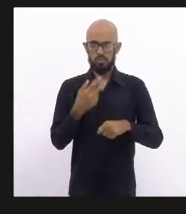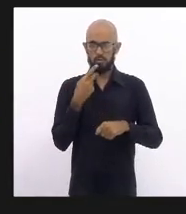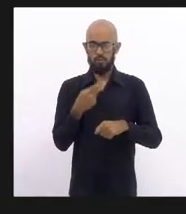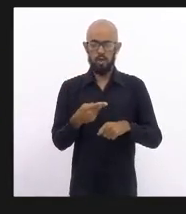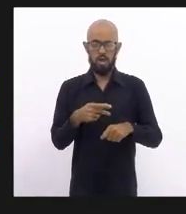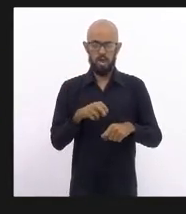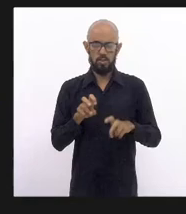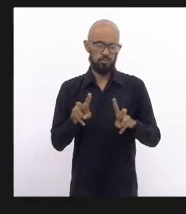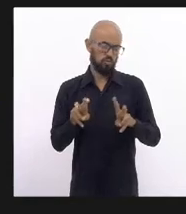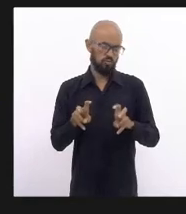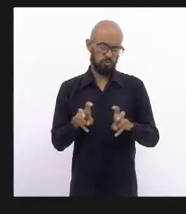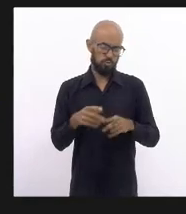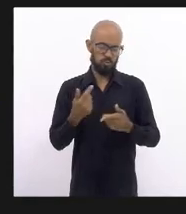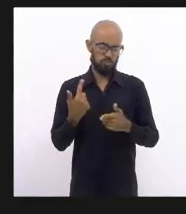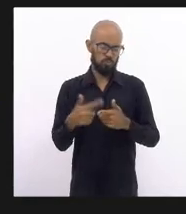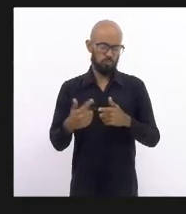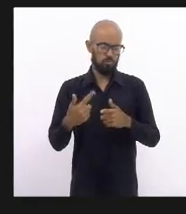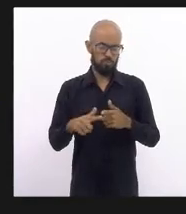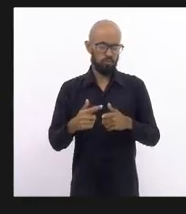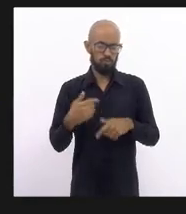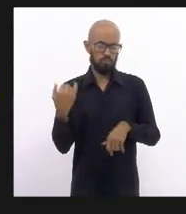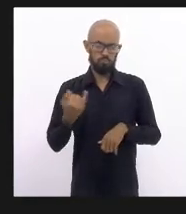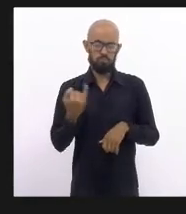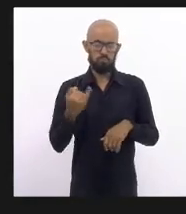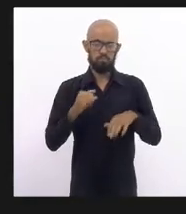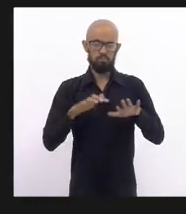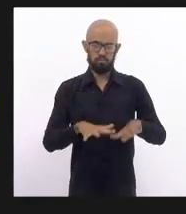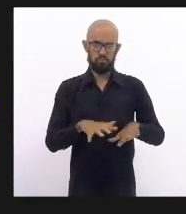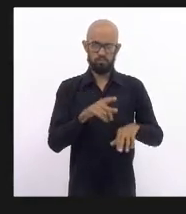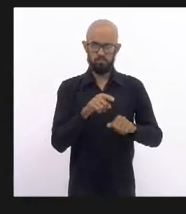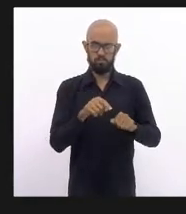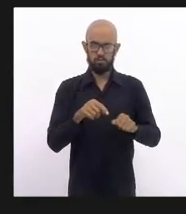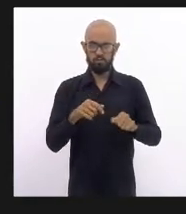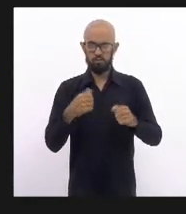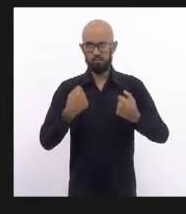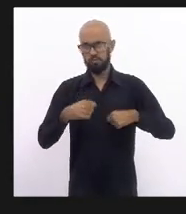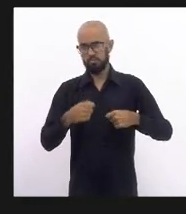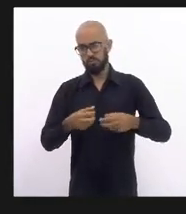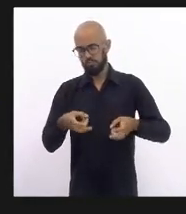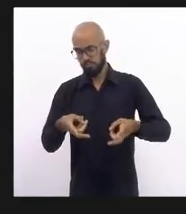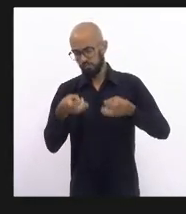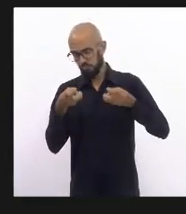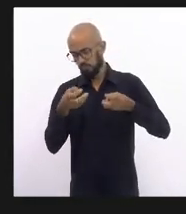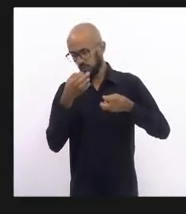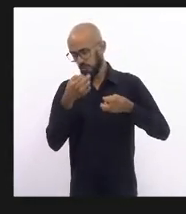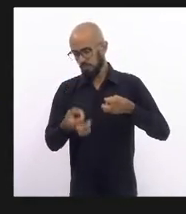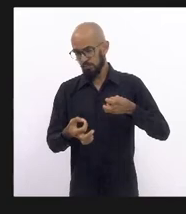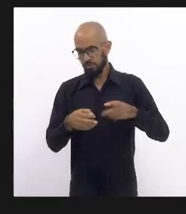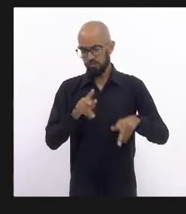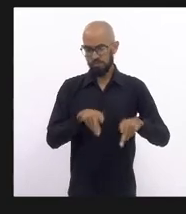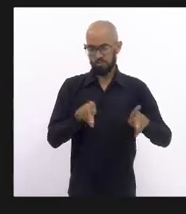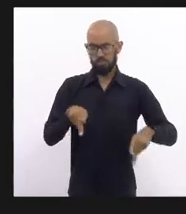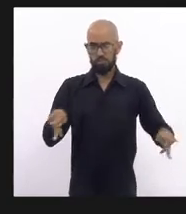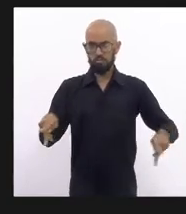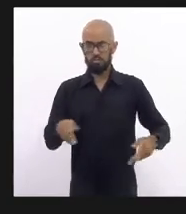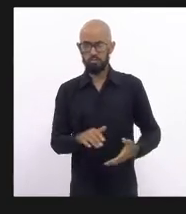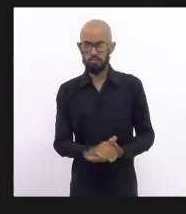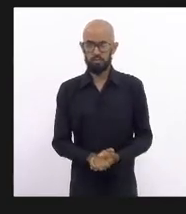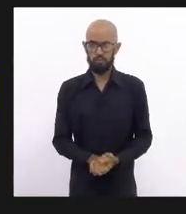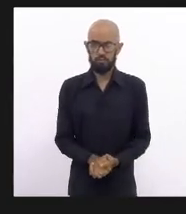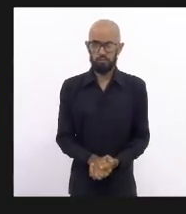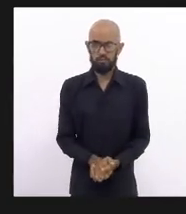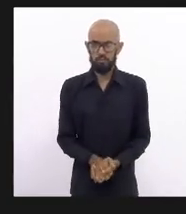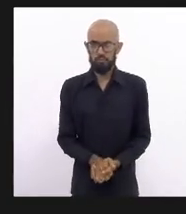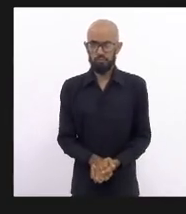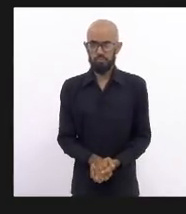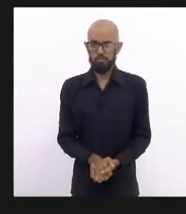sobre essa questão tão importante. Quem tem que ser escutado é a população. Por que não fazer um plebiscito, escutar